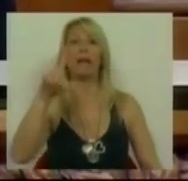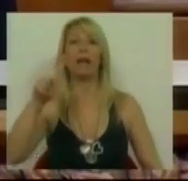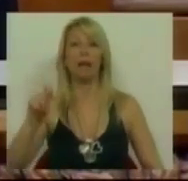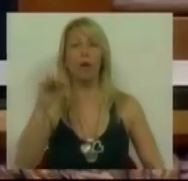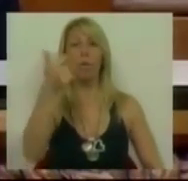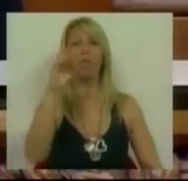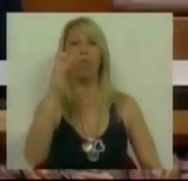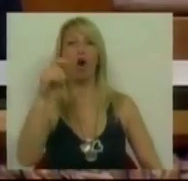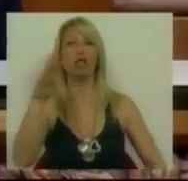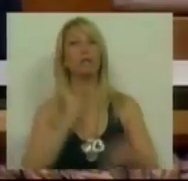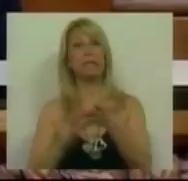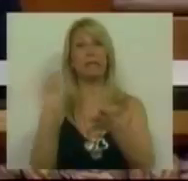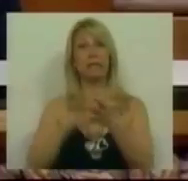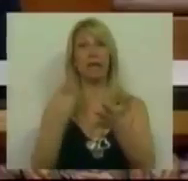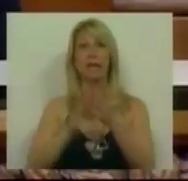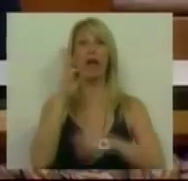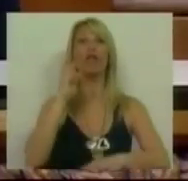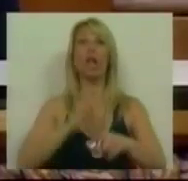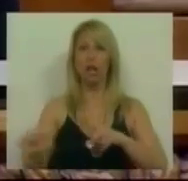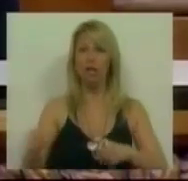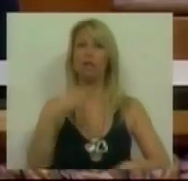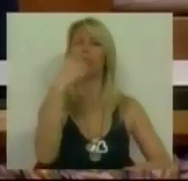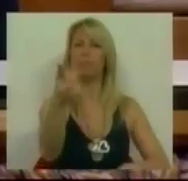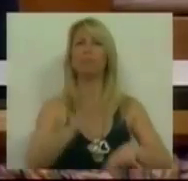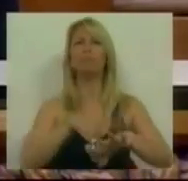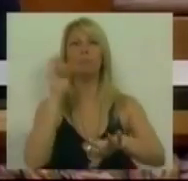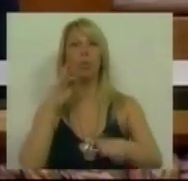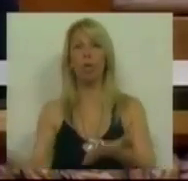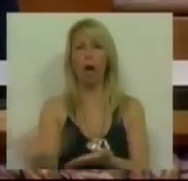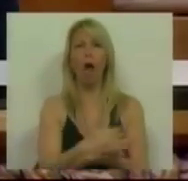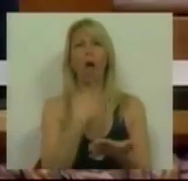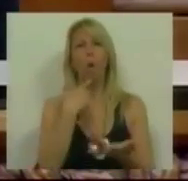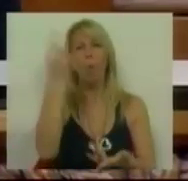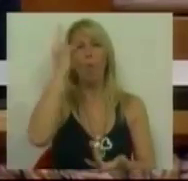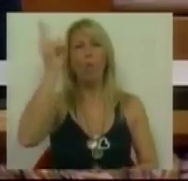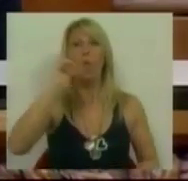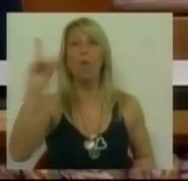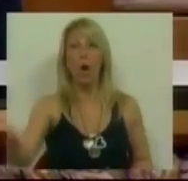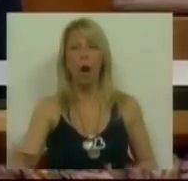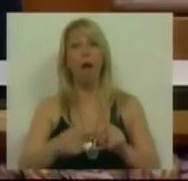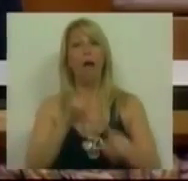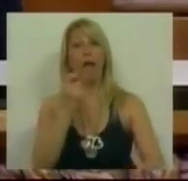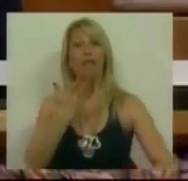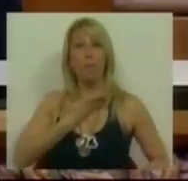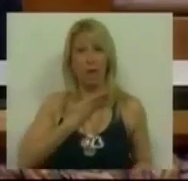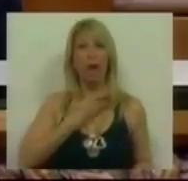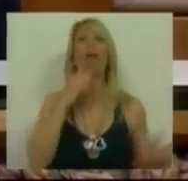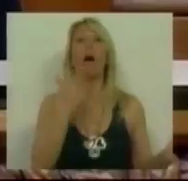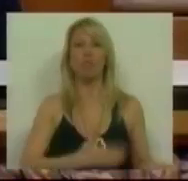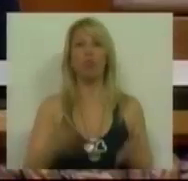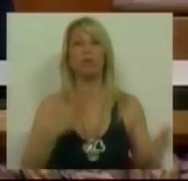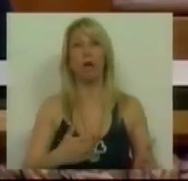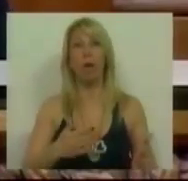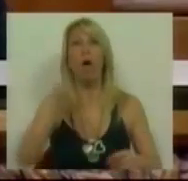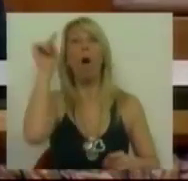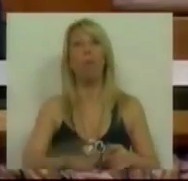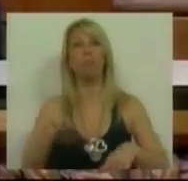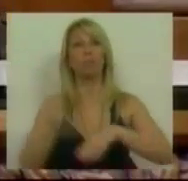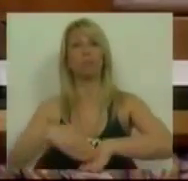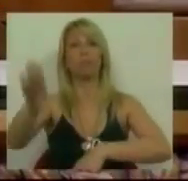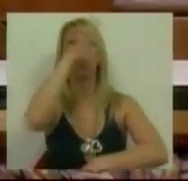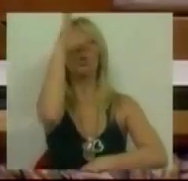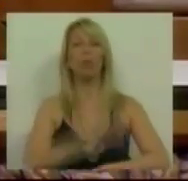se pronunciou contra as rendas excessivas garantidas à EDP e à produção, saiu do Governo. Porque bem sabemos, quem se